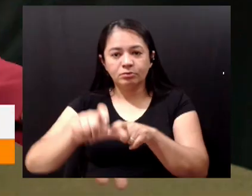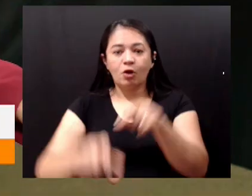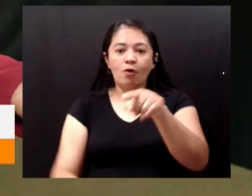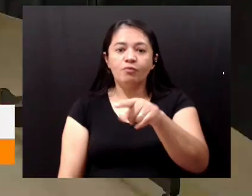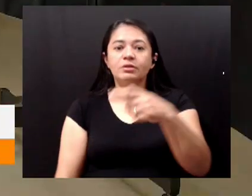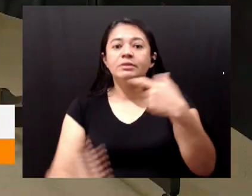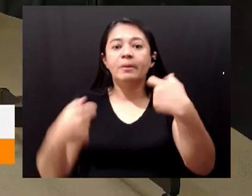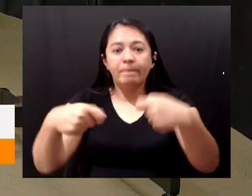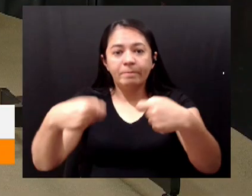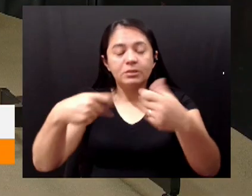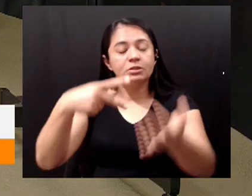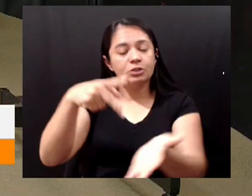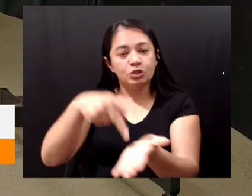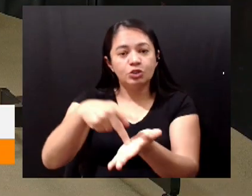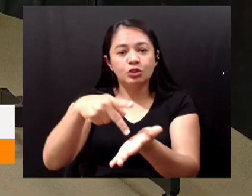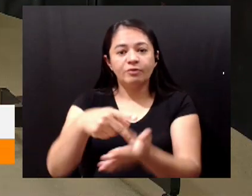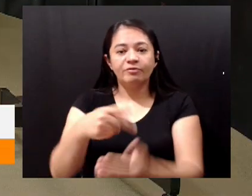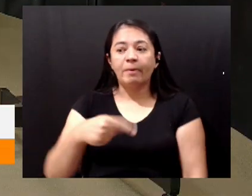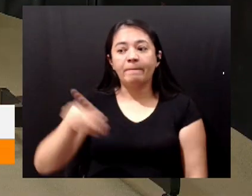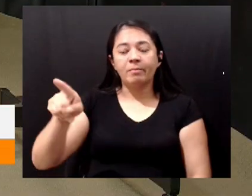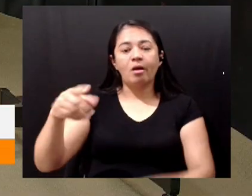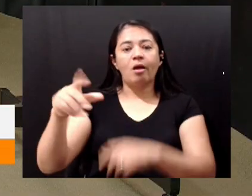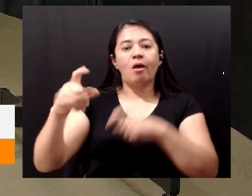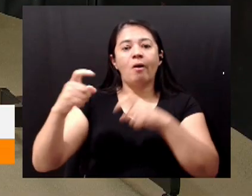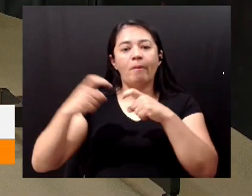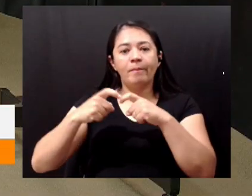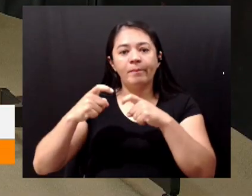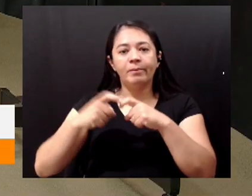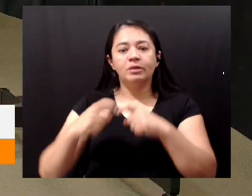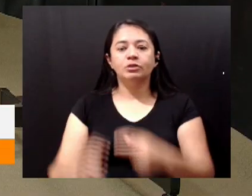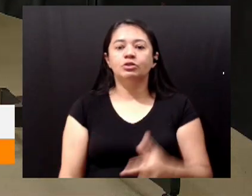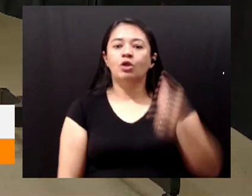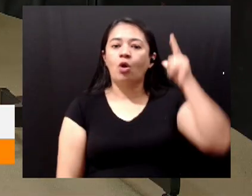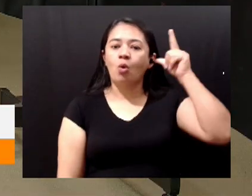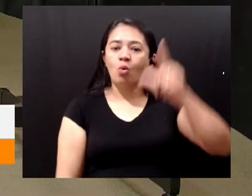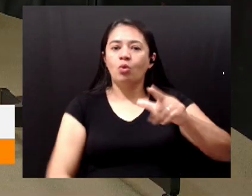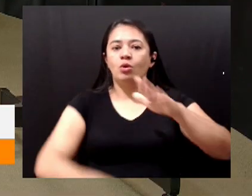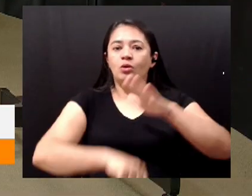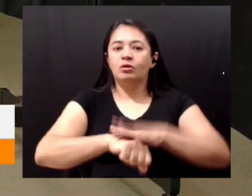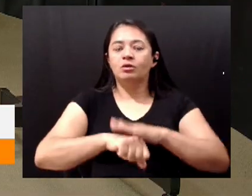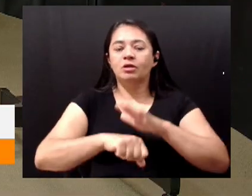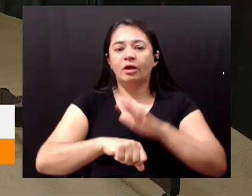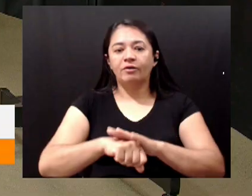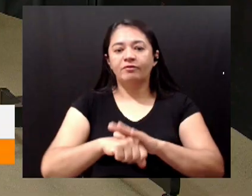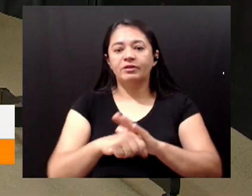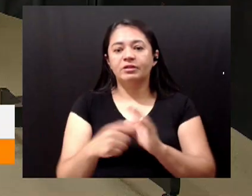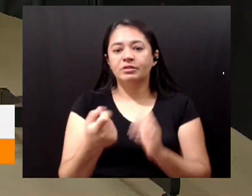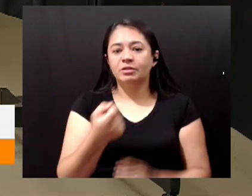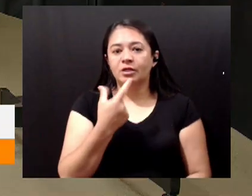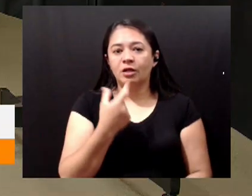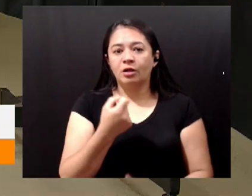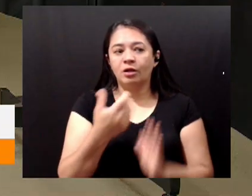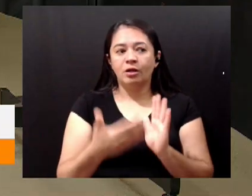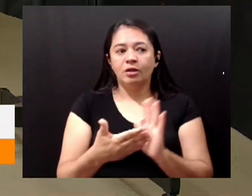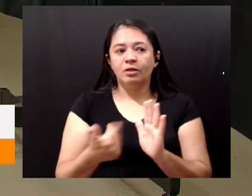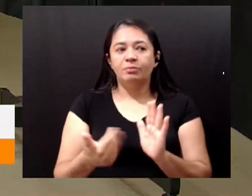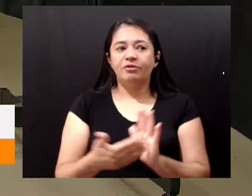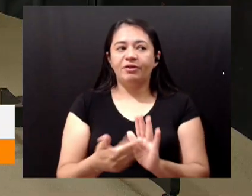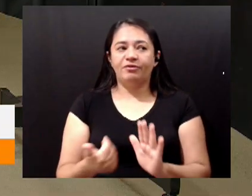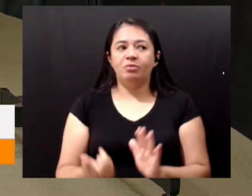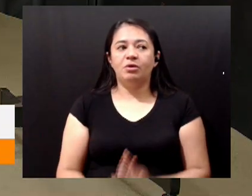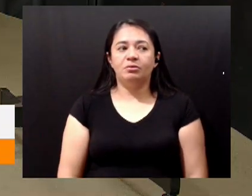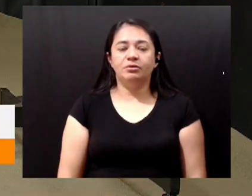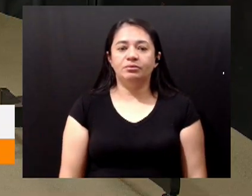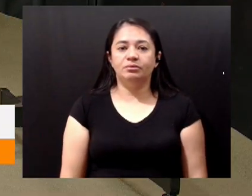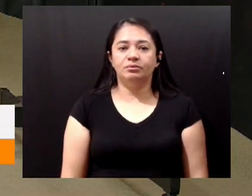realmente ir até ao médico para que possa fazer o desmame desse remédio, podemos dizer assim, né. E sem falar da